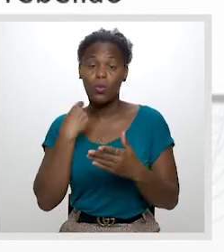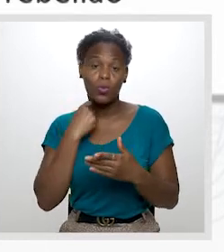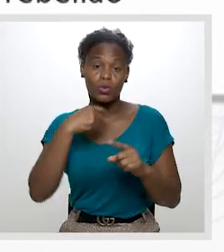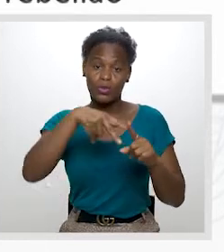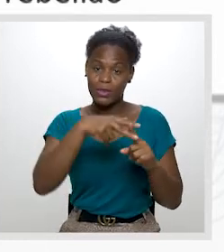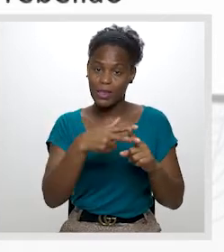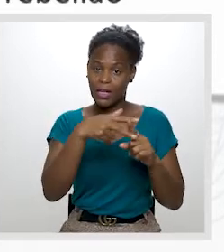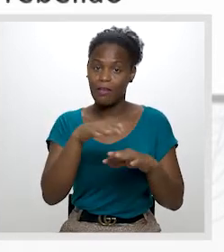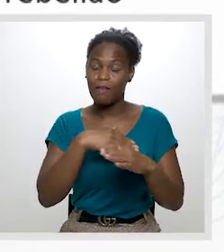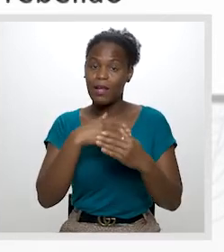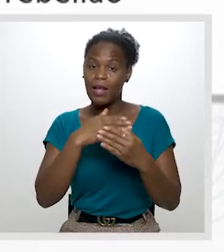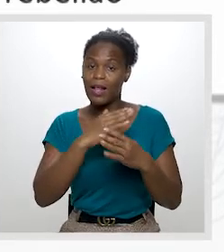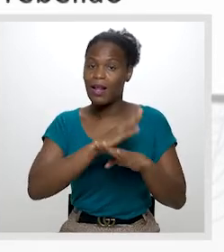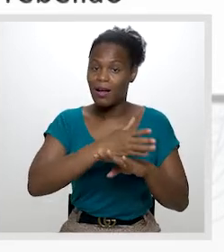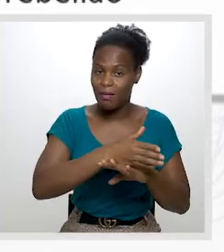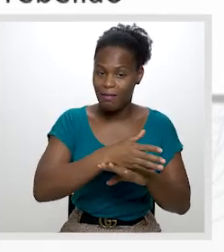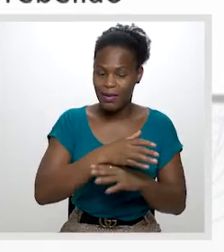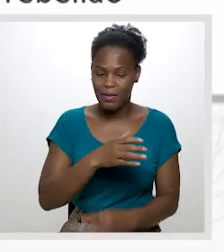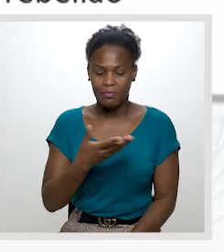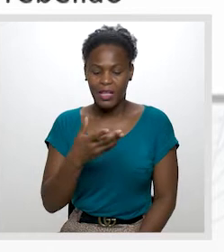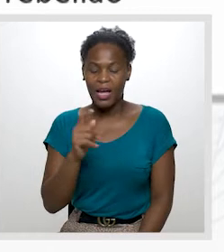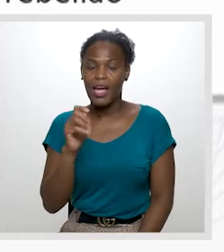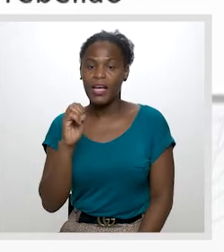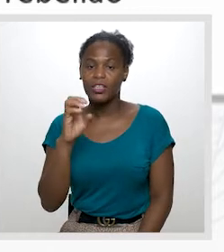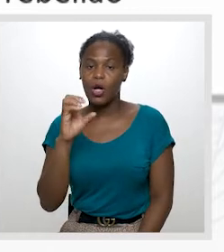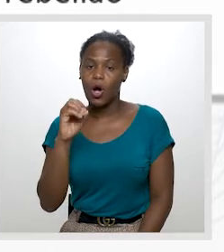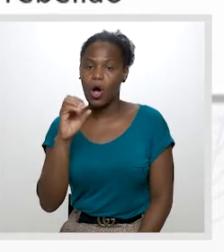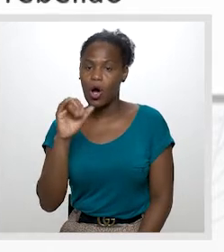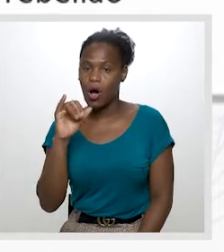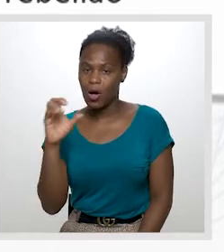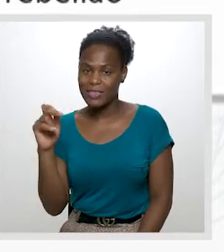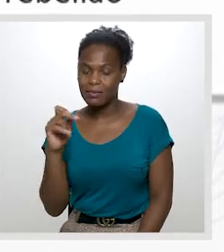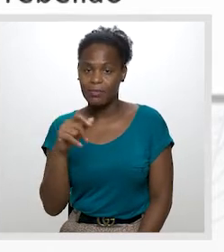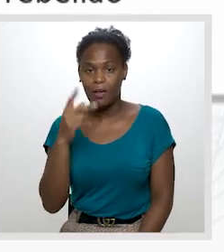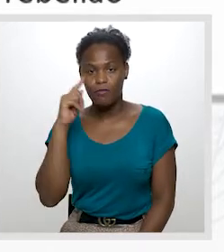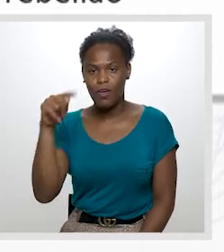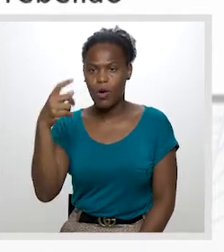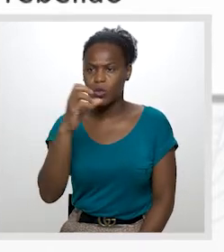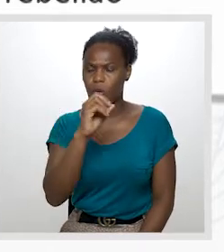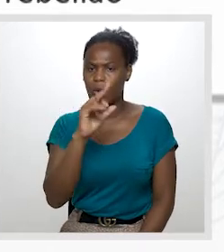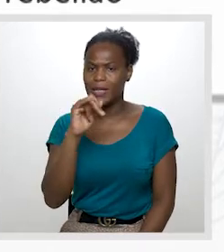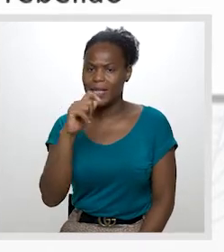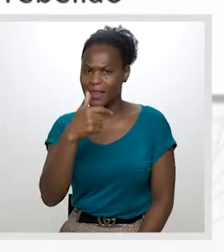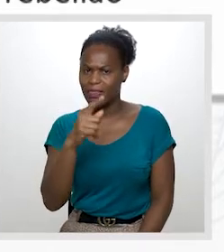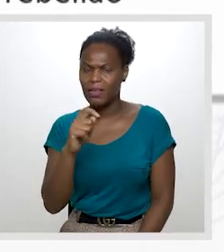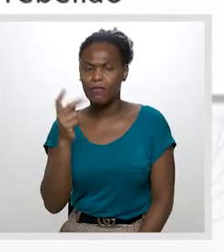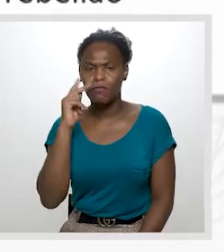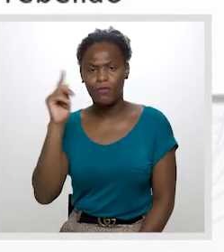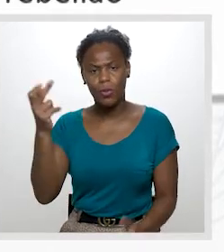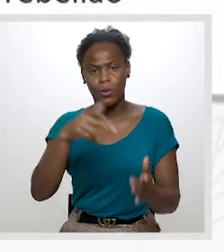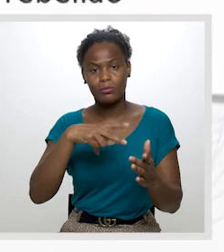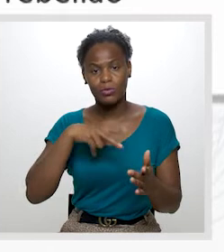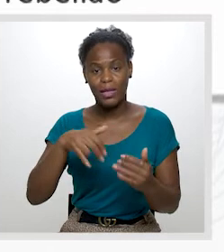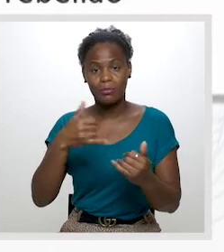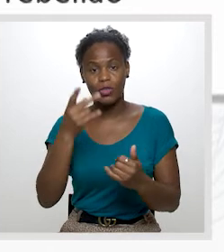Portugal e o curso de engenharia naval em Glasgow, na Escócia. Viajou pelo Oriente, regressou a